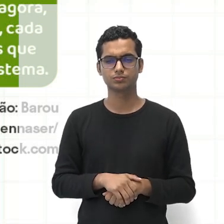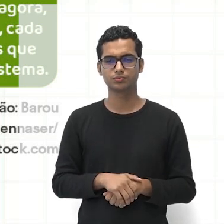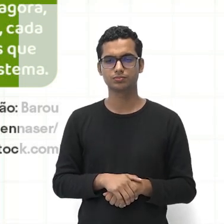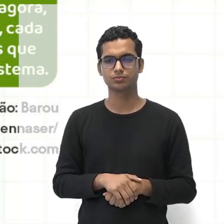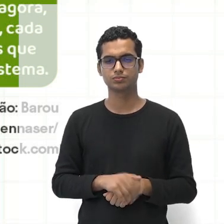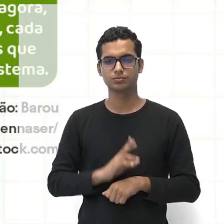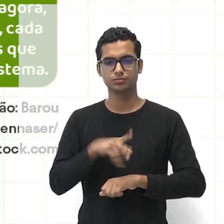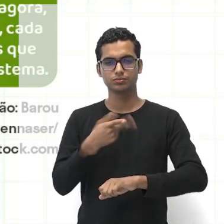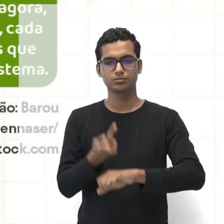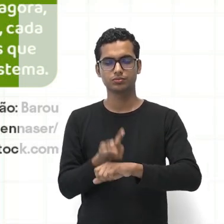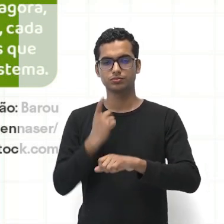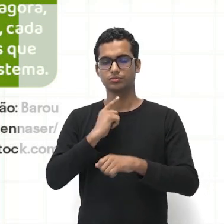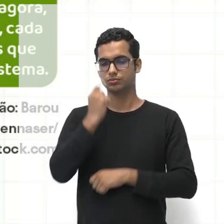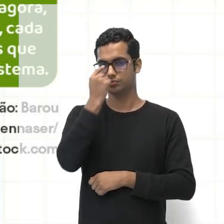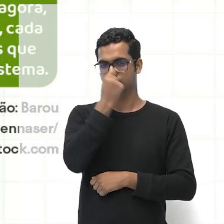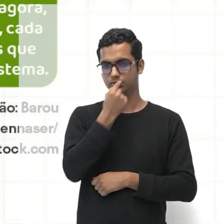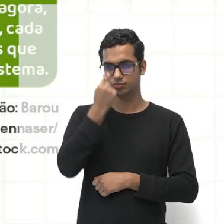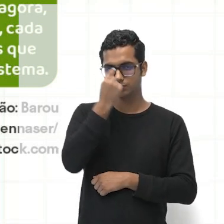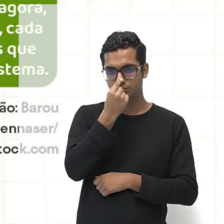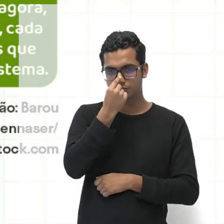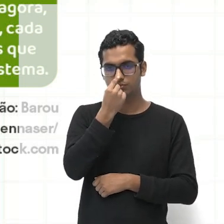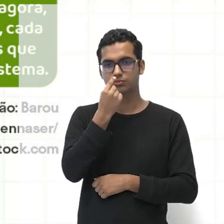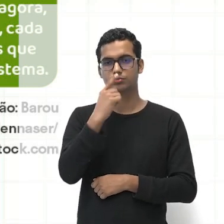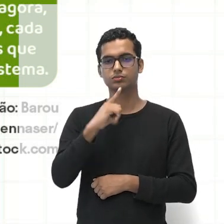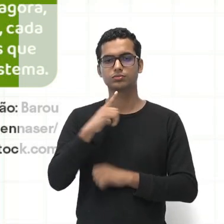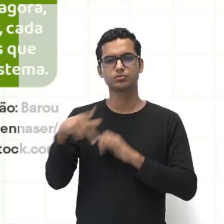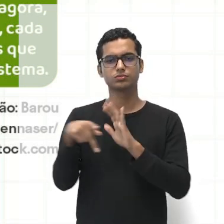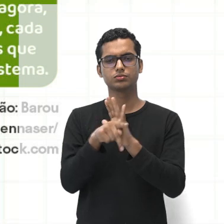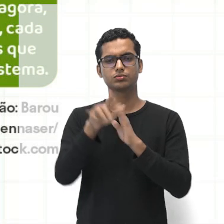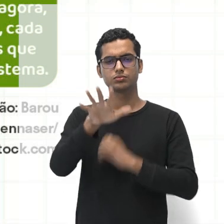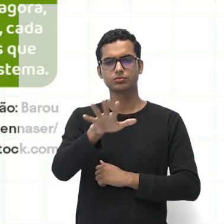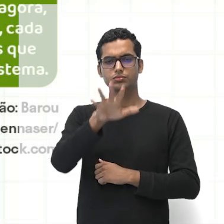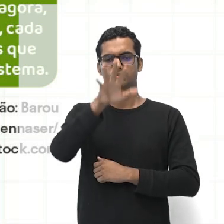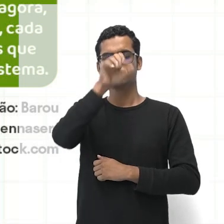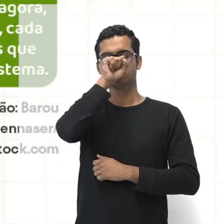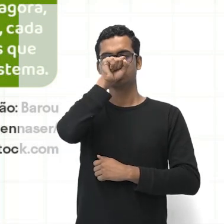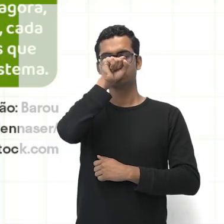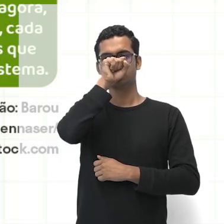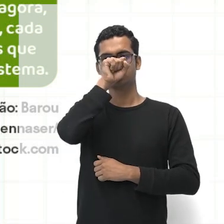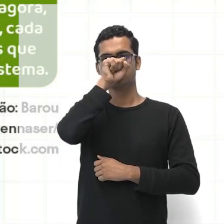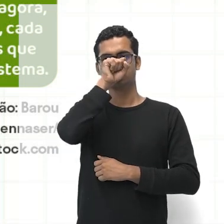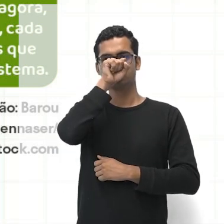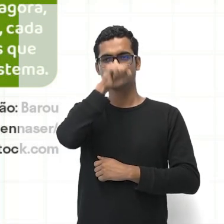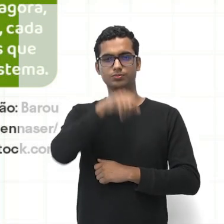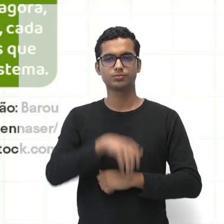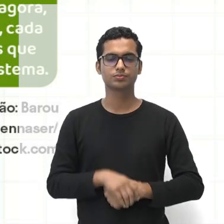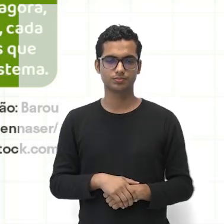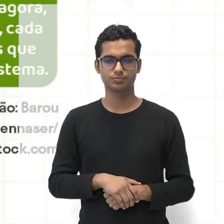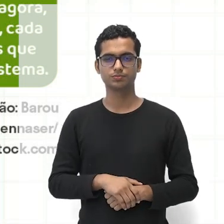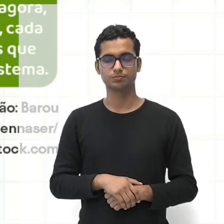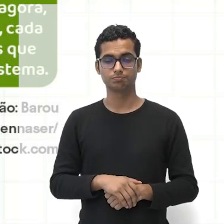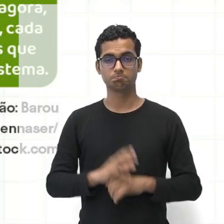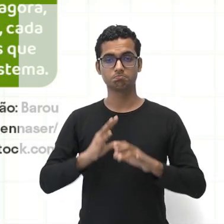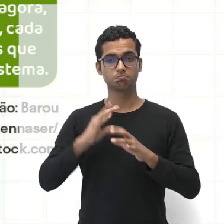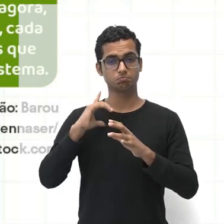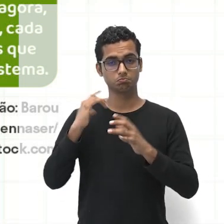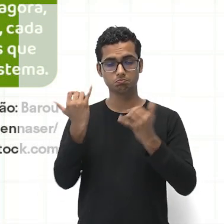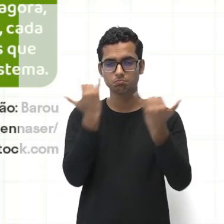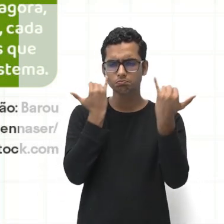percebido, né, pelos nossos sentidos é direcionado e transformado aonde? No nosso